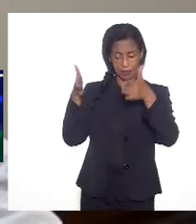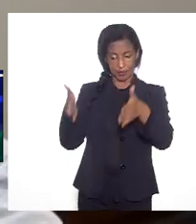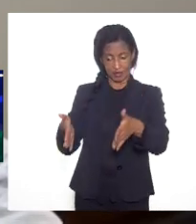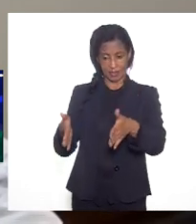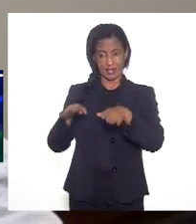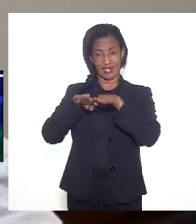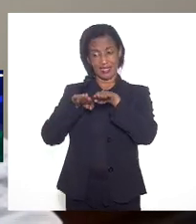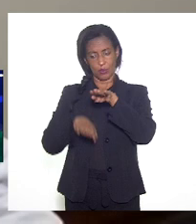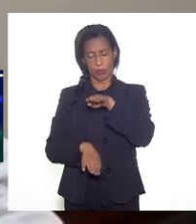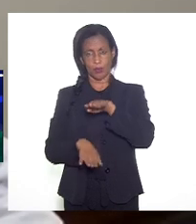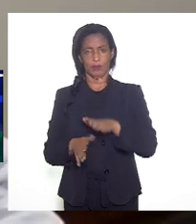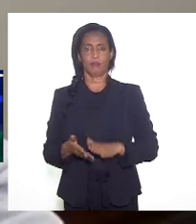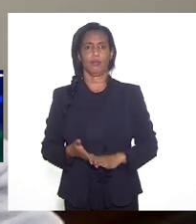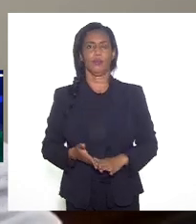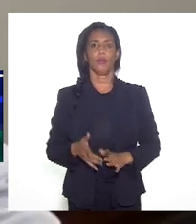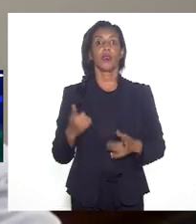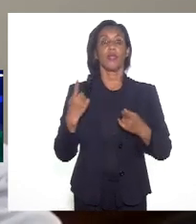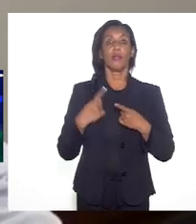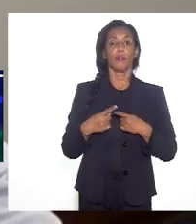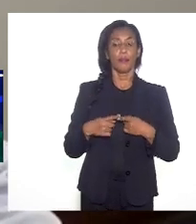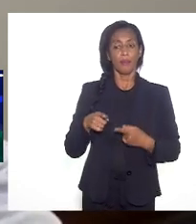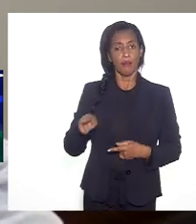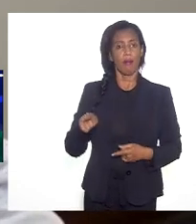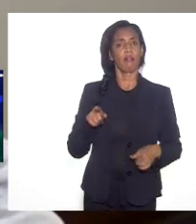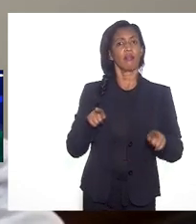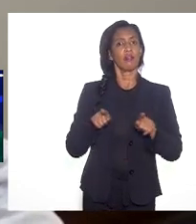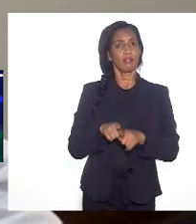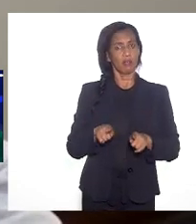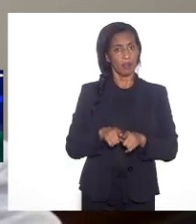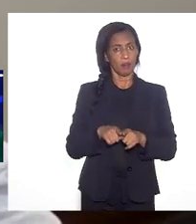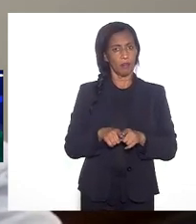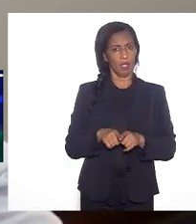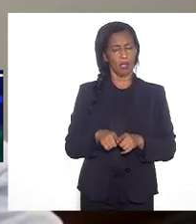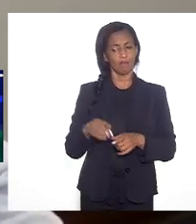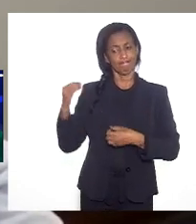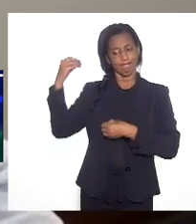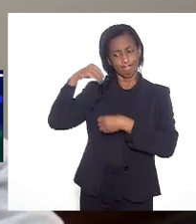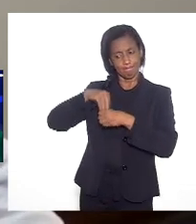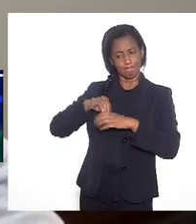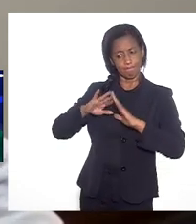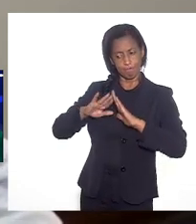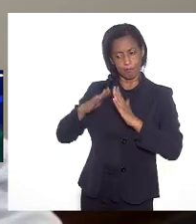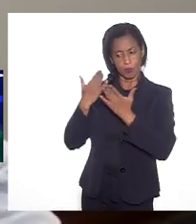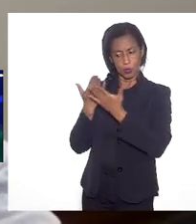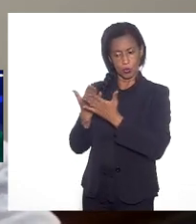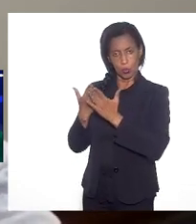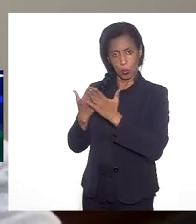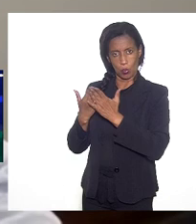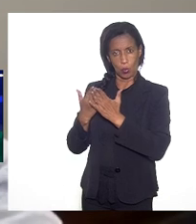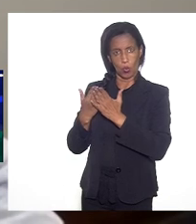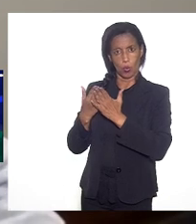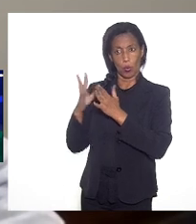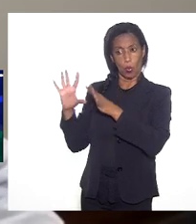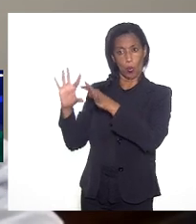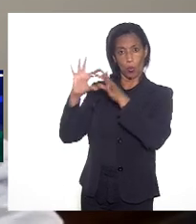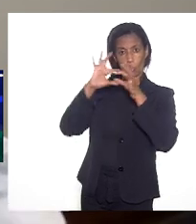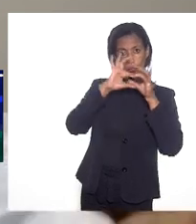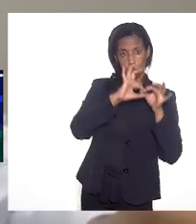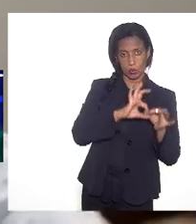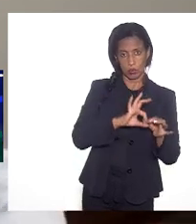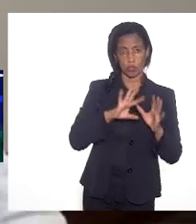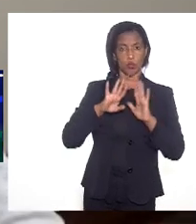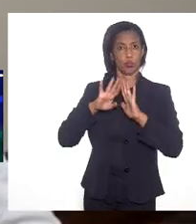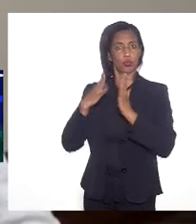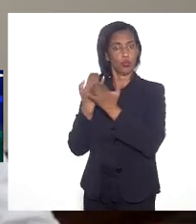desigualdade, porque ela também, no ambiente escolar, no contexto escolar, ela